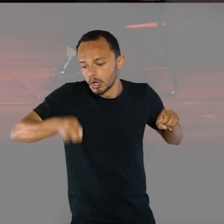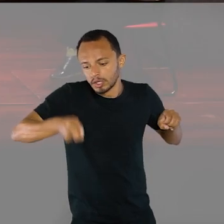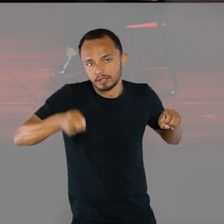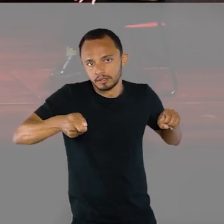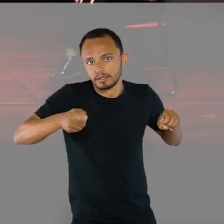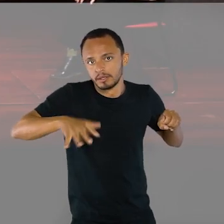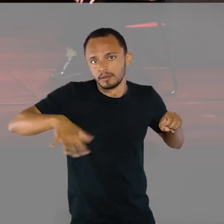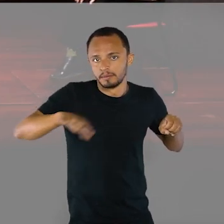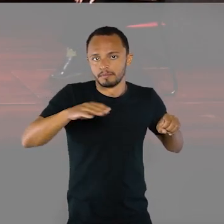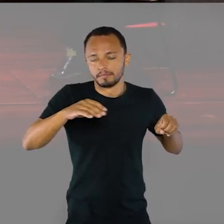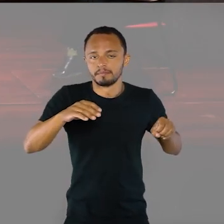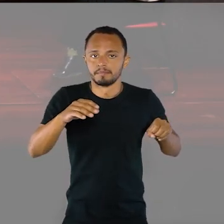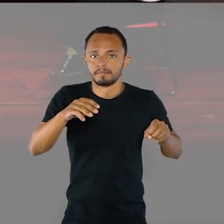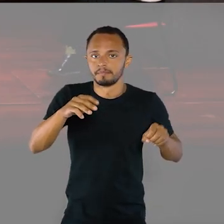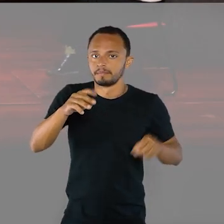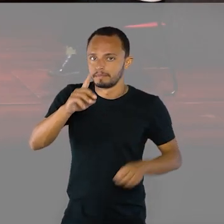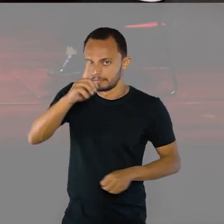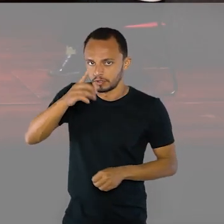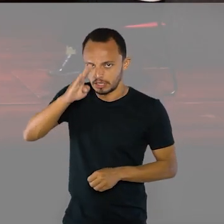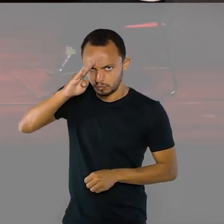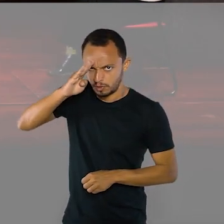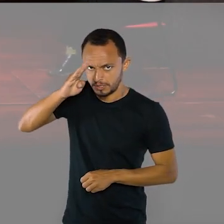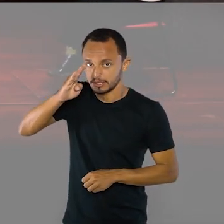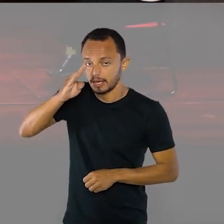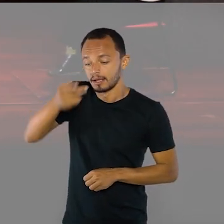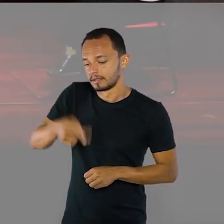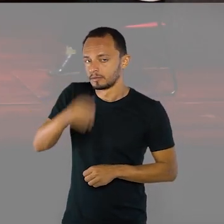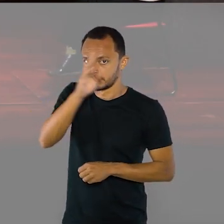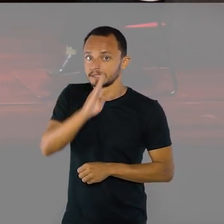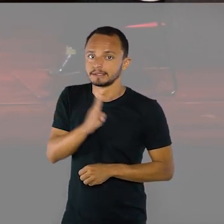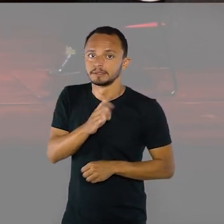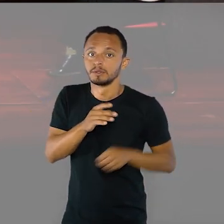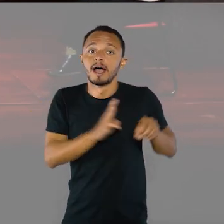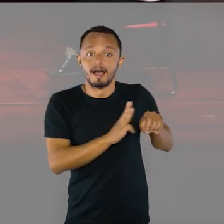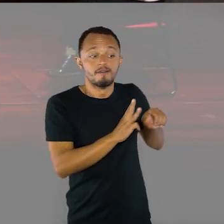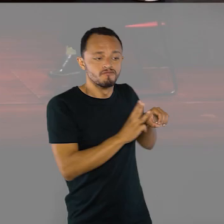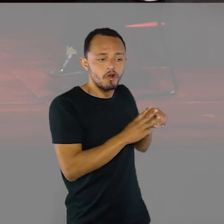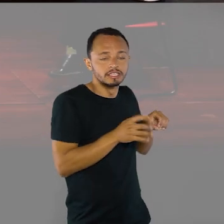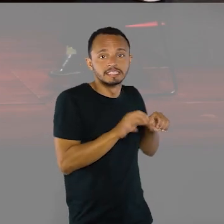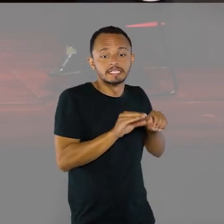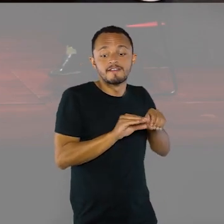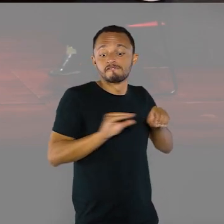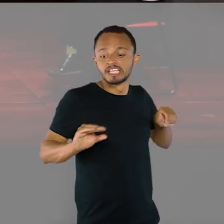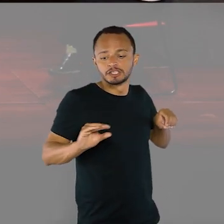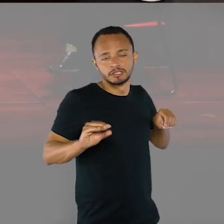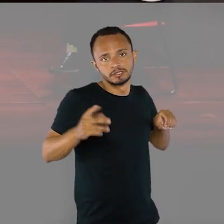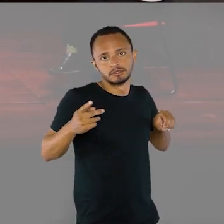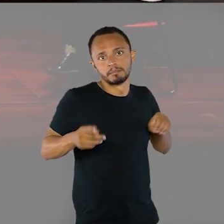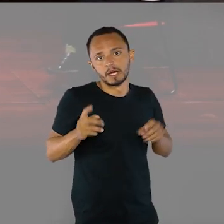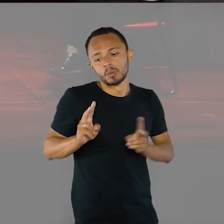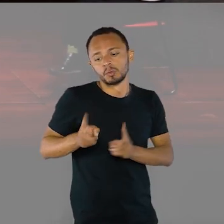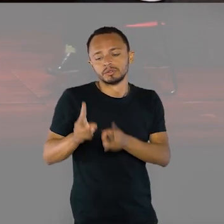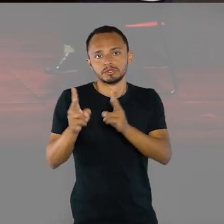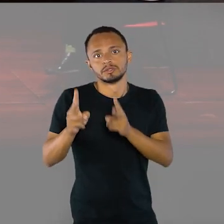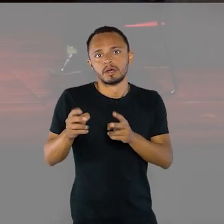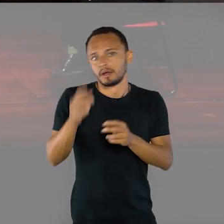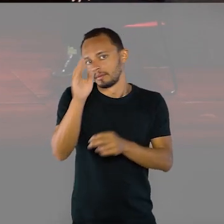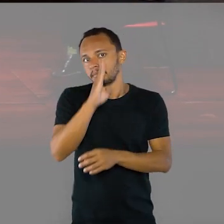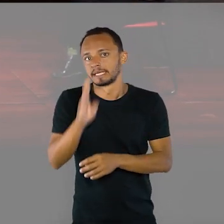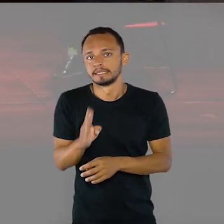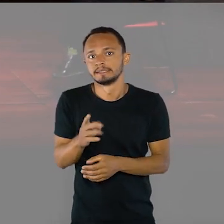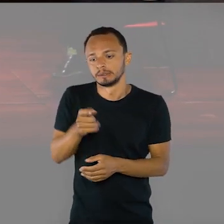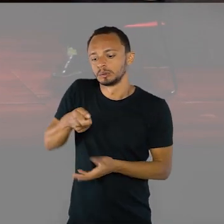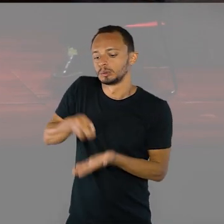em 2022. Não sei se vocês sabem, mas essa é a abertura de uma espécie de manual que foi feito